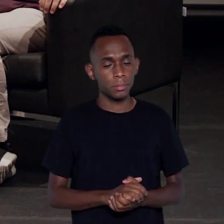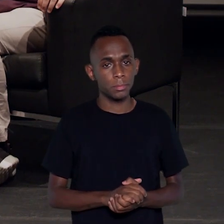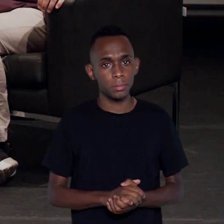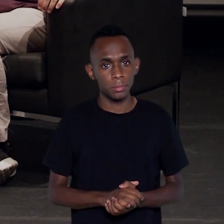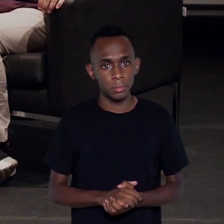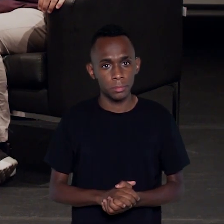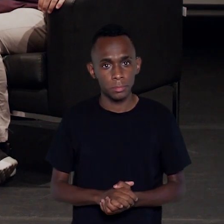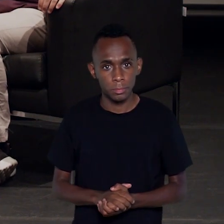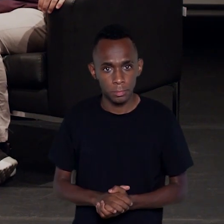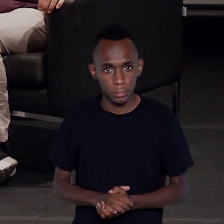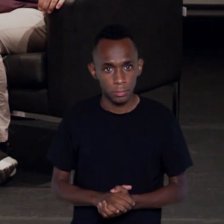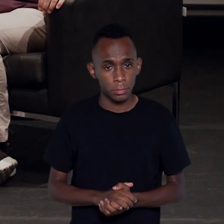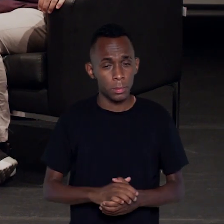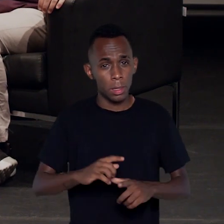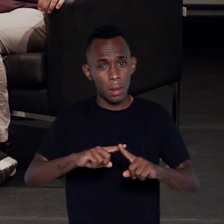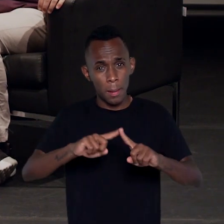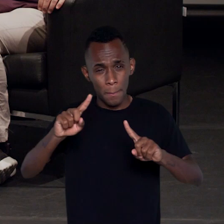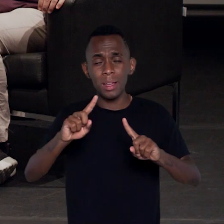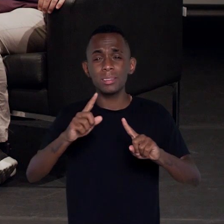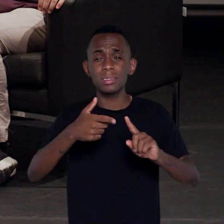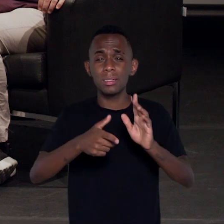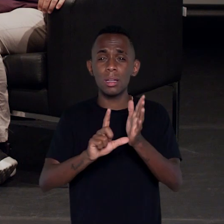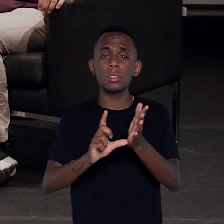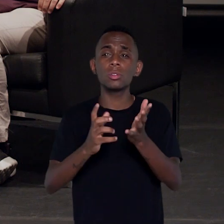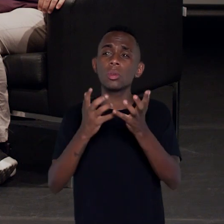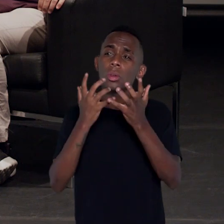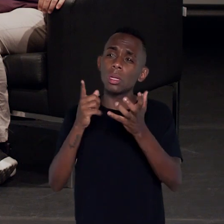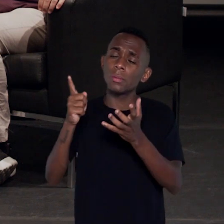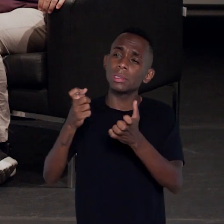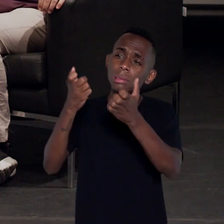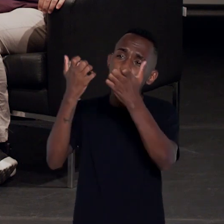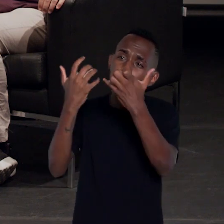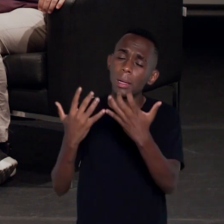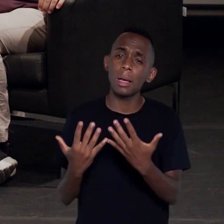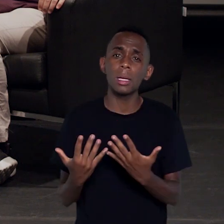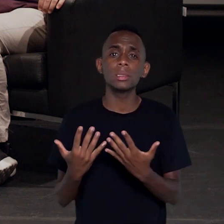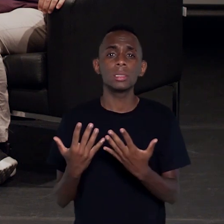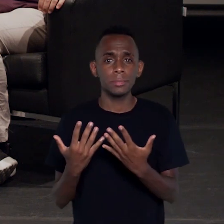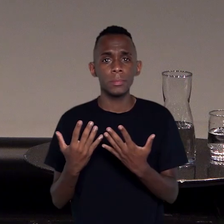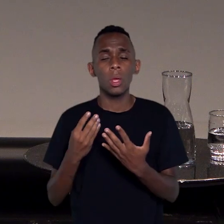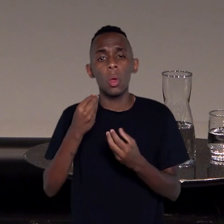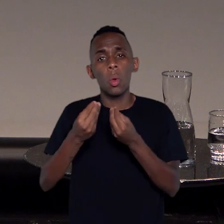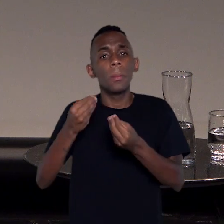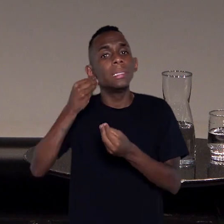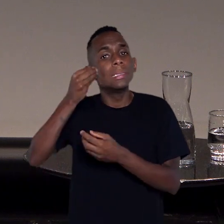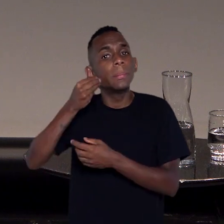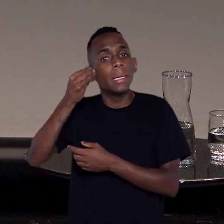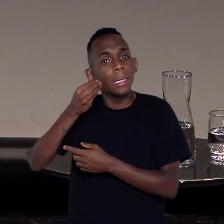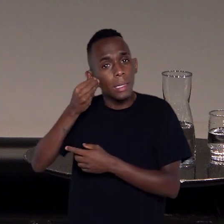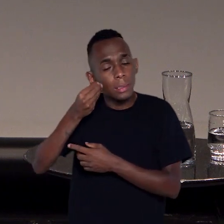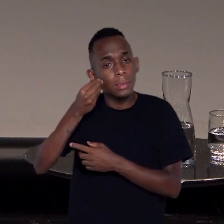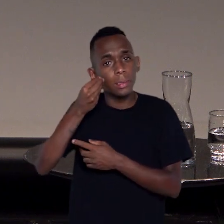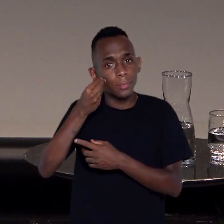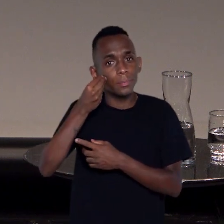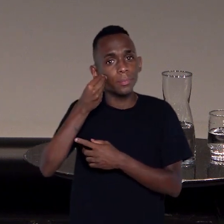então, ignorem. Tá. Mas antes, Itamar, queria que você falasse um pouquinho dessa